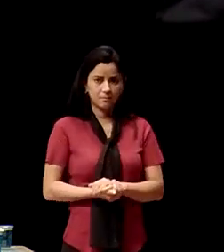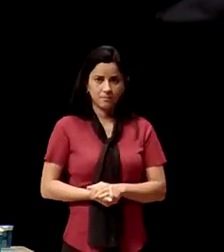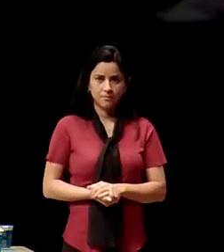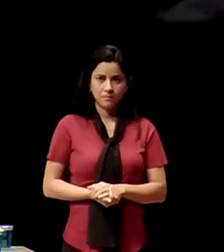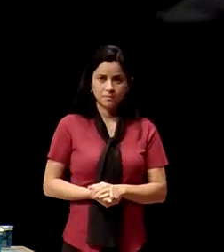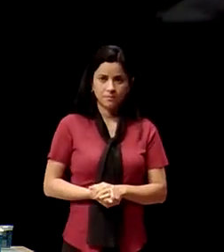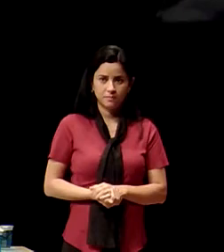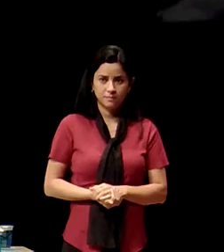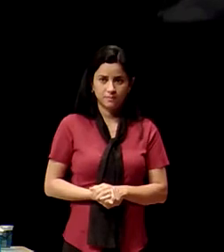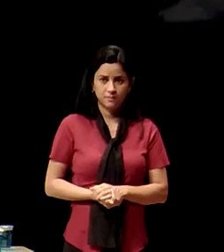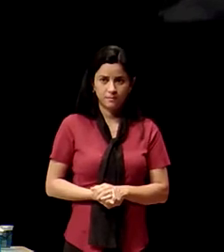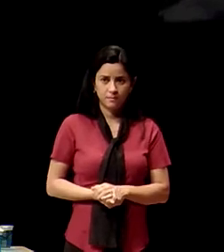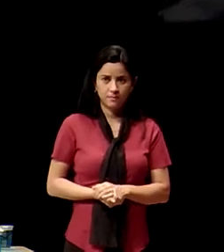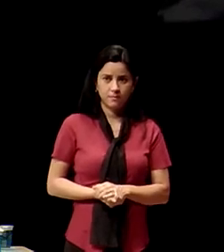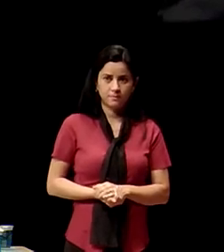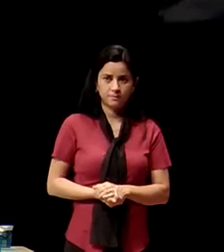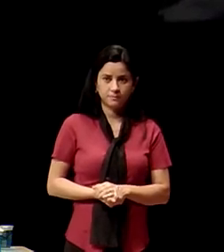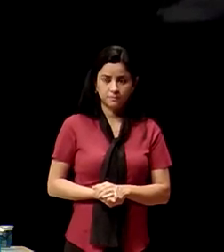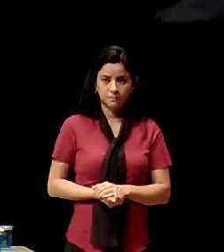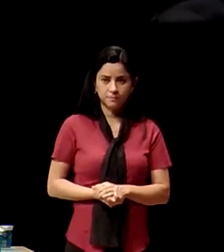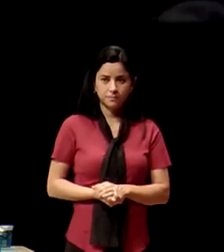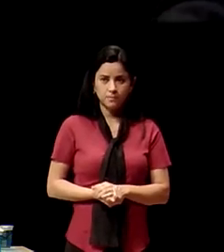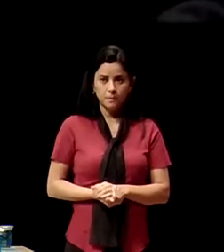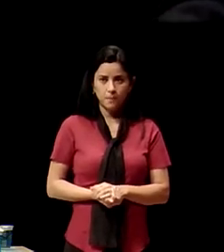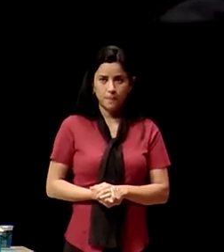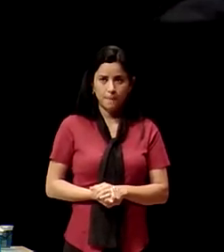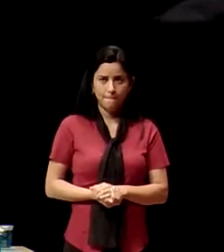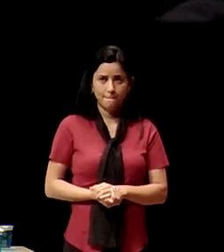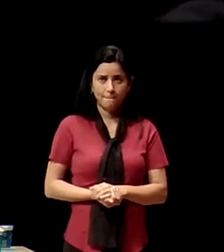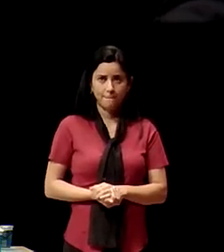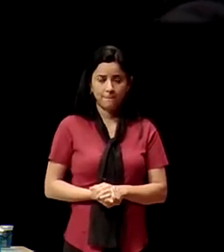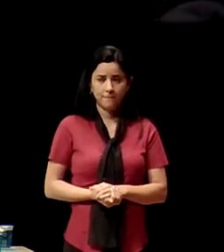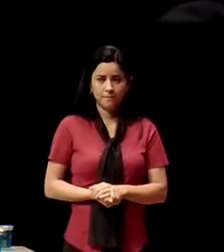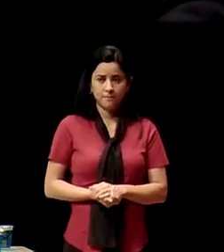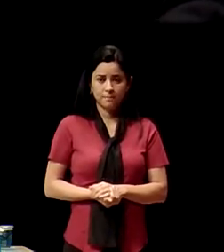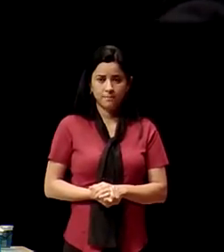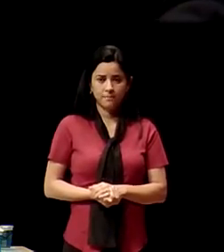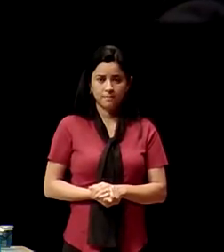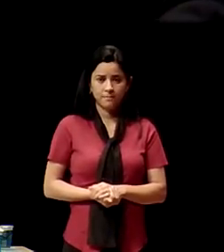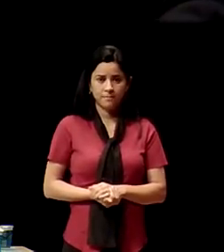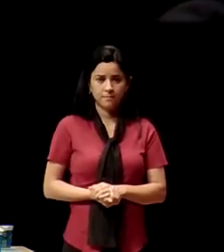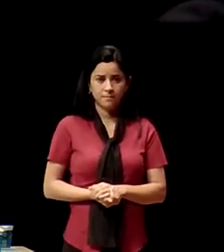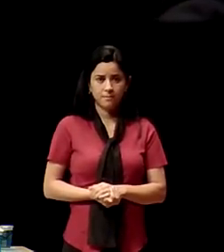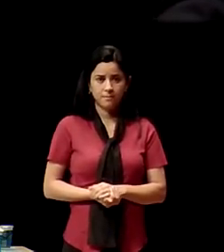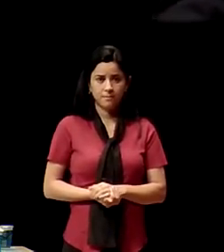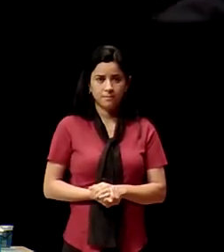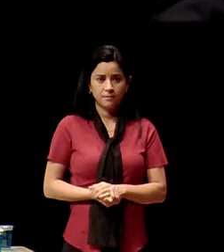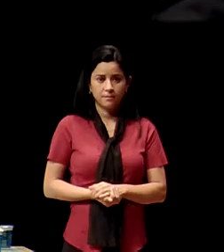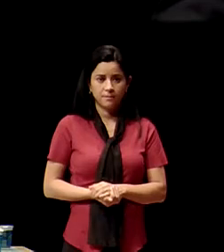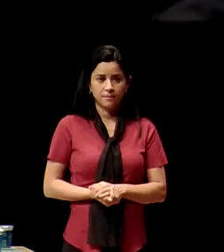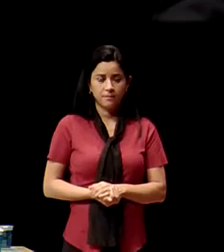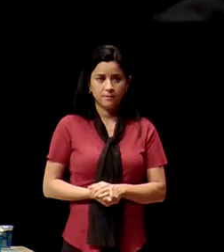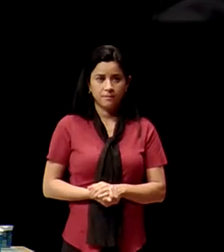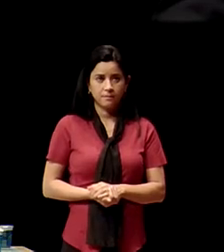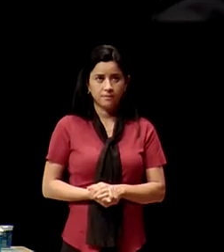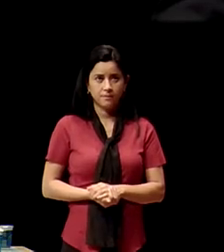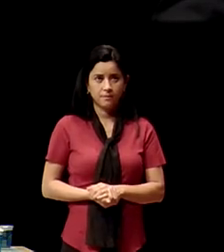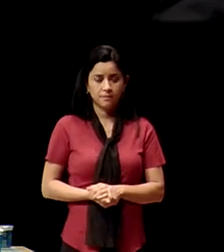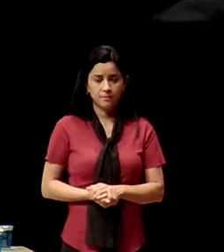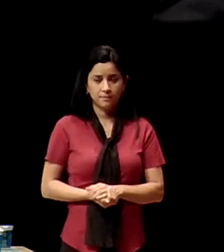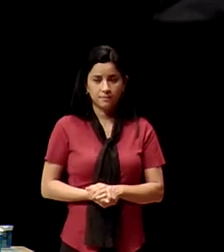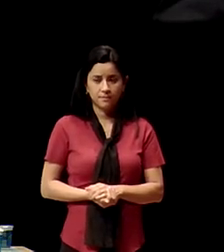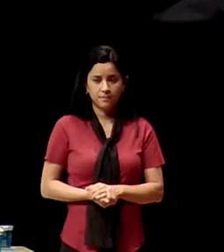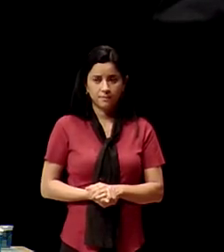reasons to put the question about one profession or many professions in the form